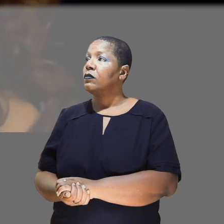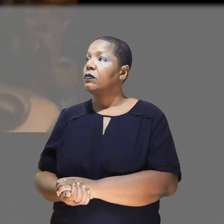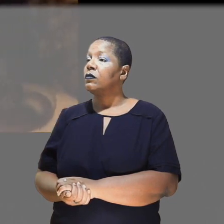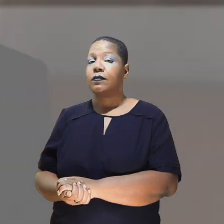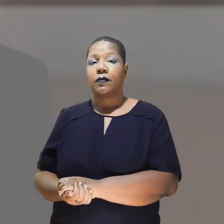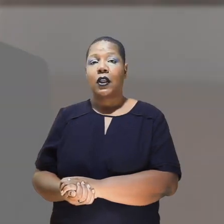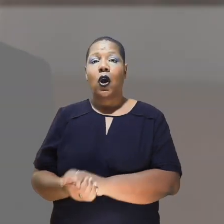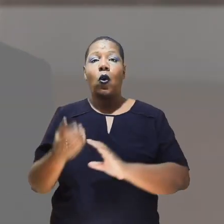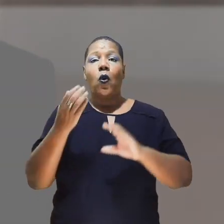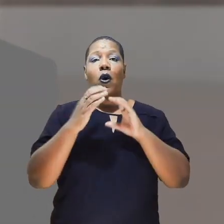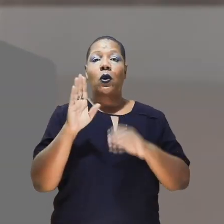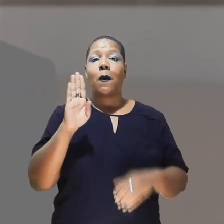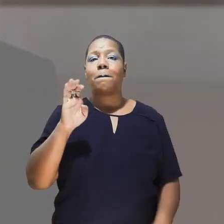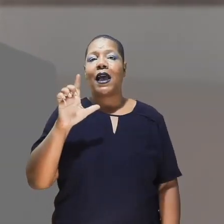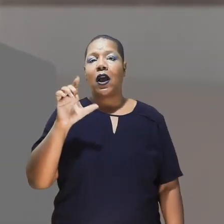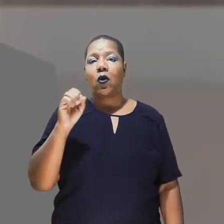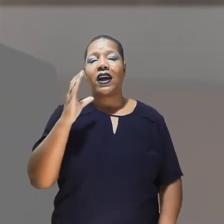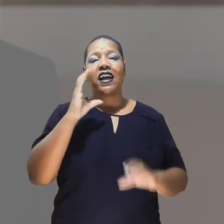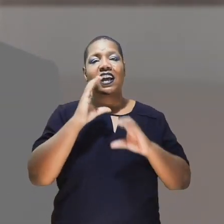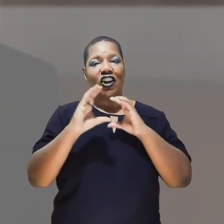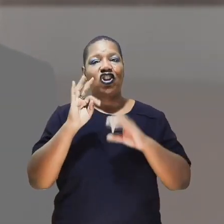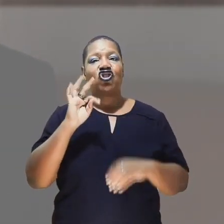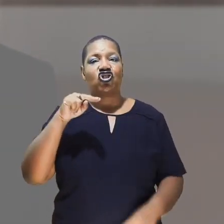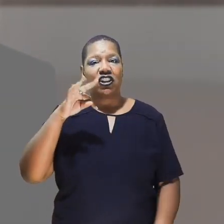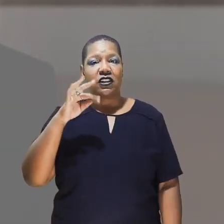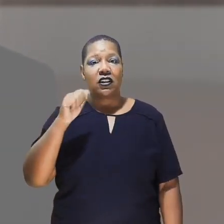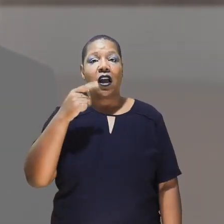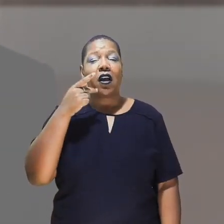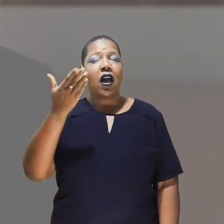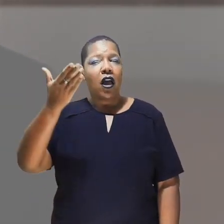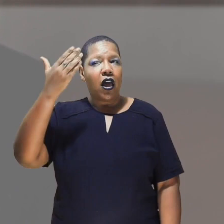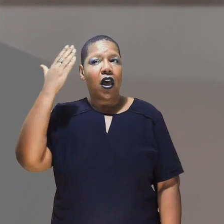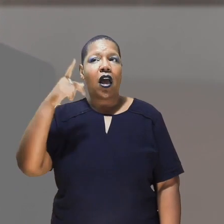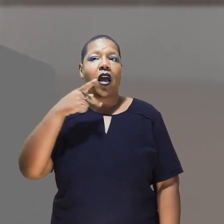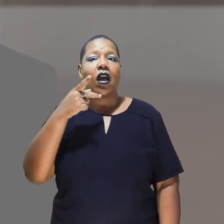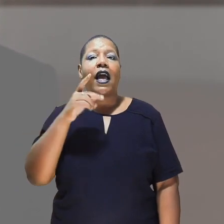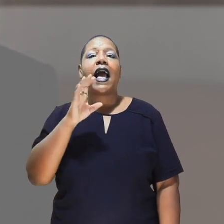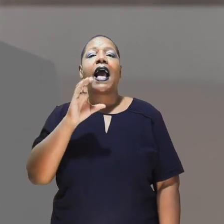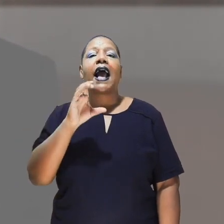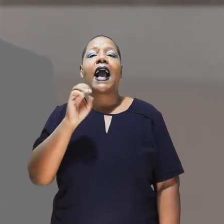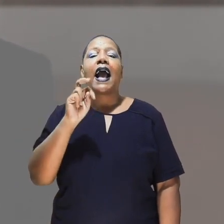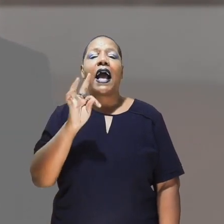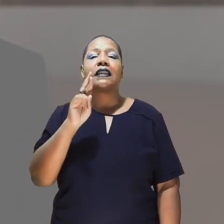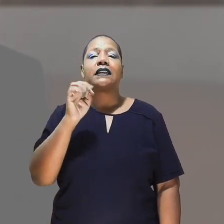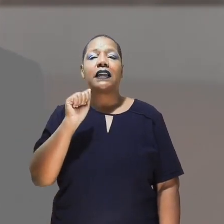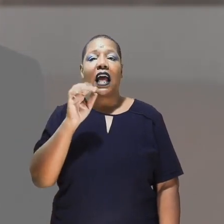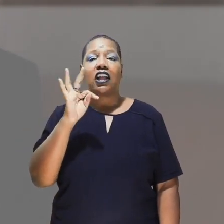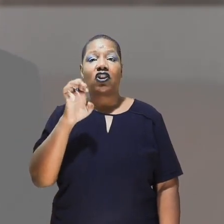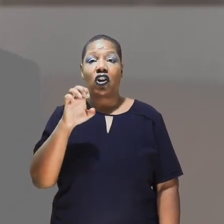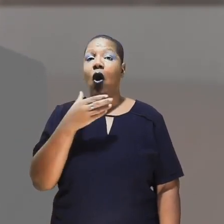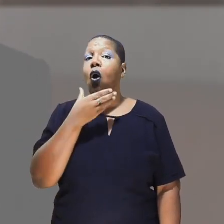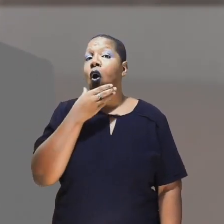O cantor belcantista estava na época barroca encarnado na figura dos cantores castrati, homens cuja